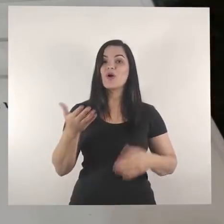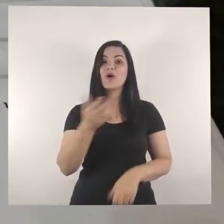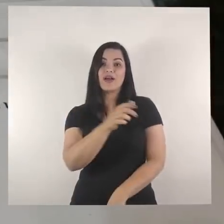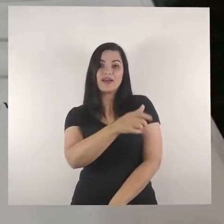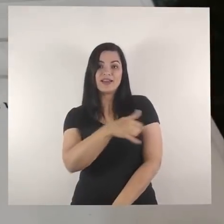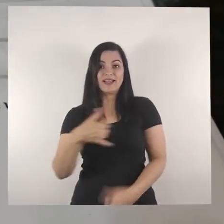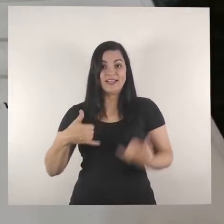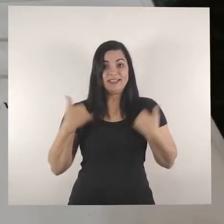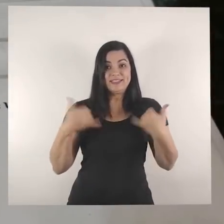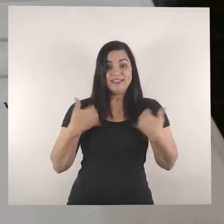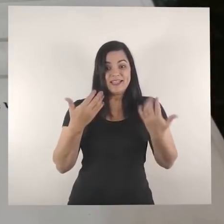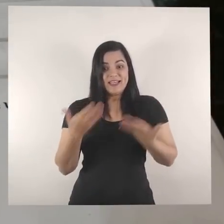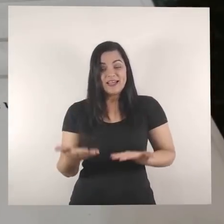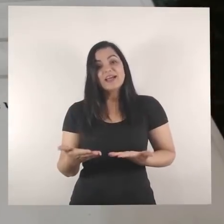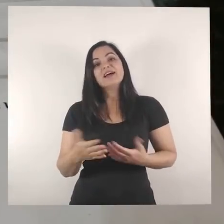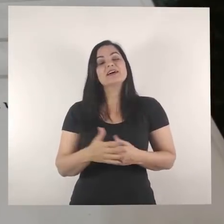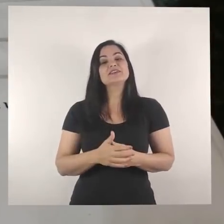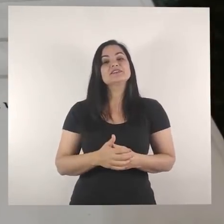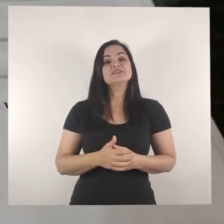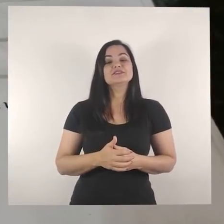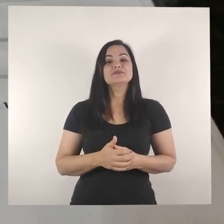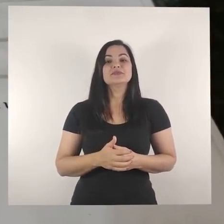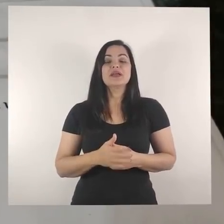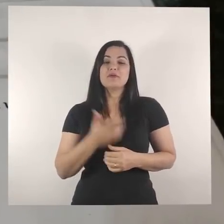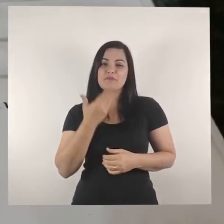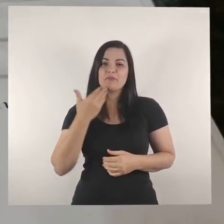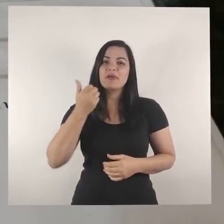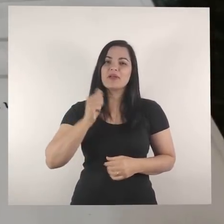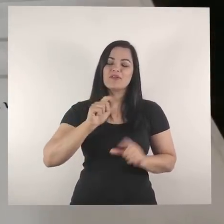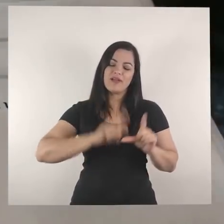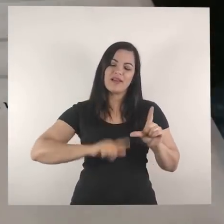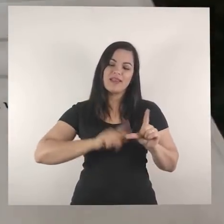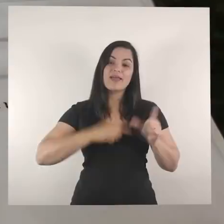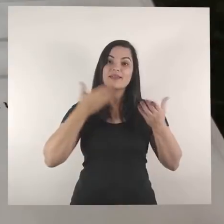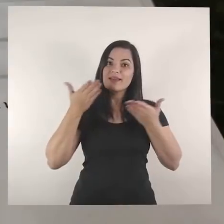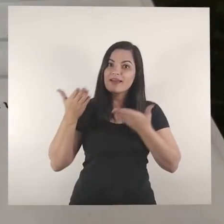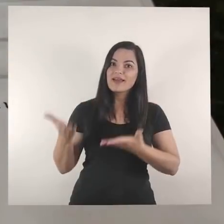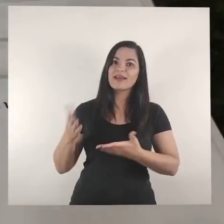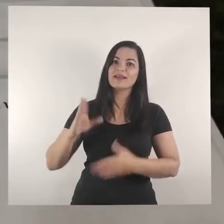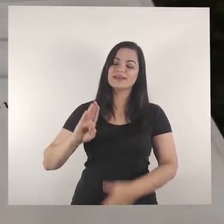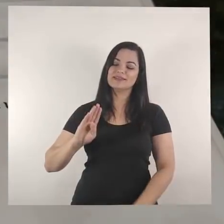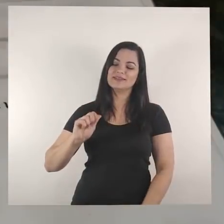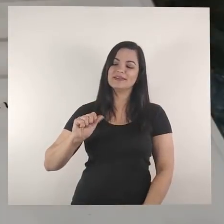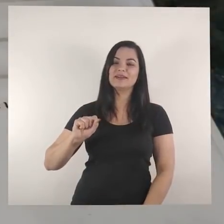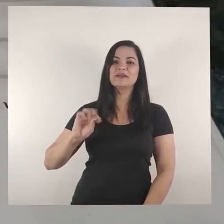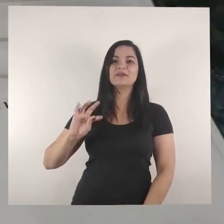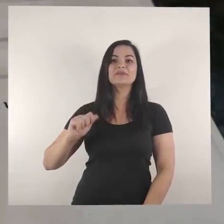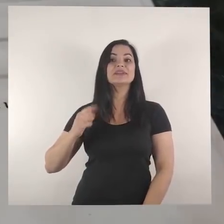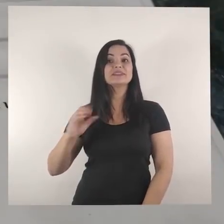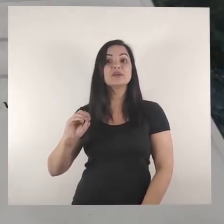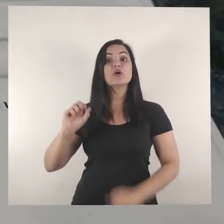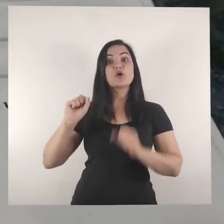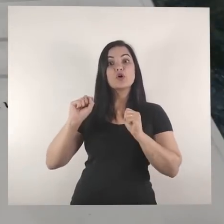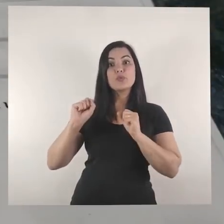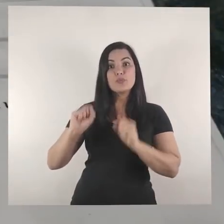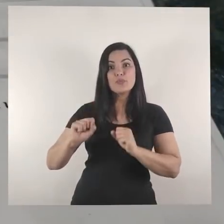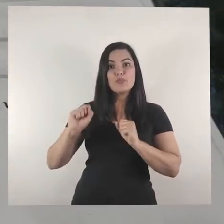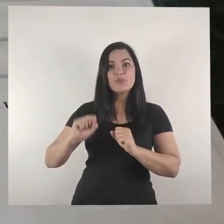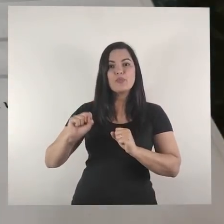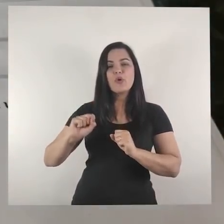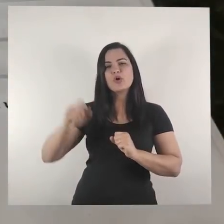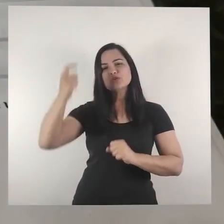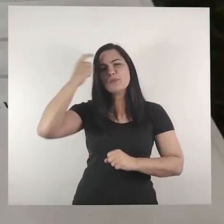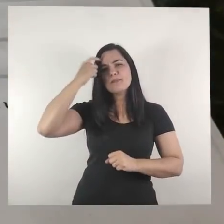ideal, porque as crianças têm muita facilidade para escrever e assim elas podem dedicar outras partes do seu cérebro para